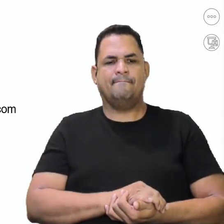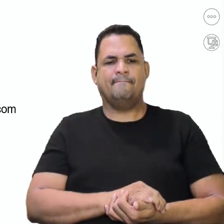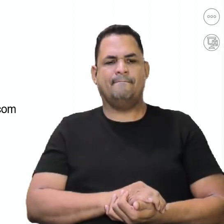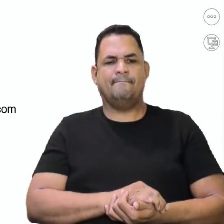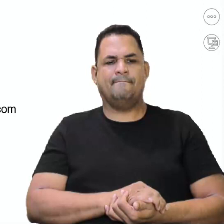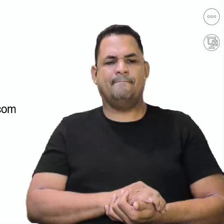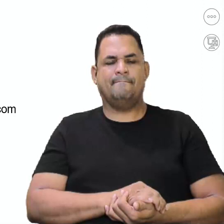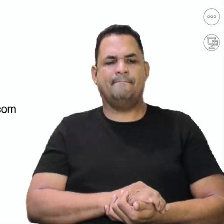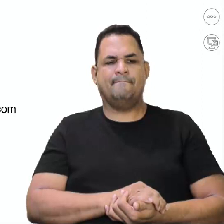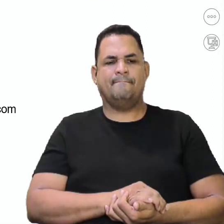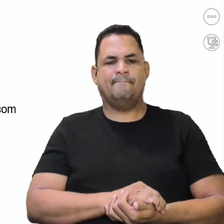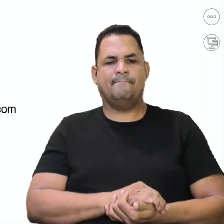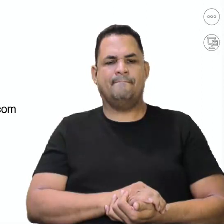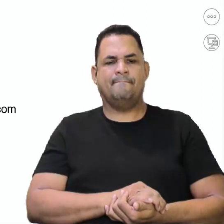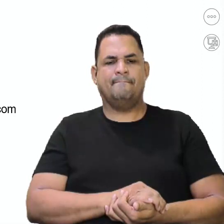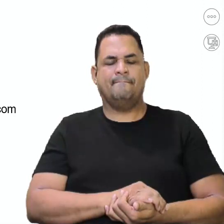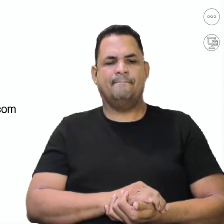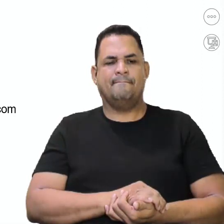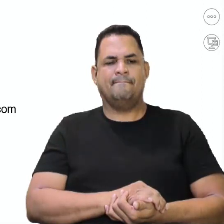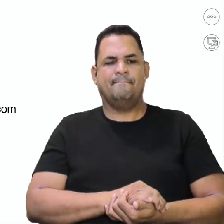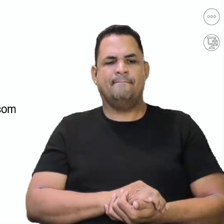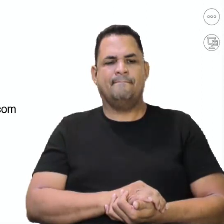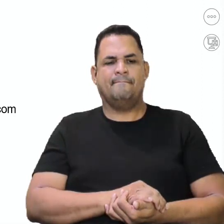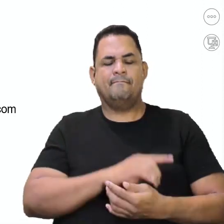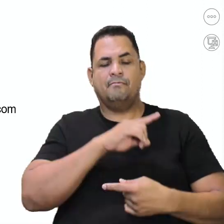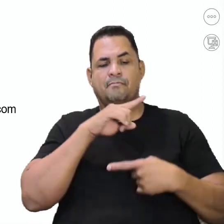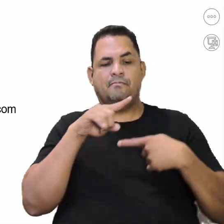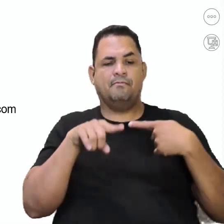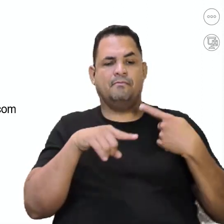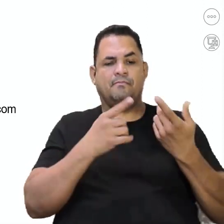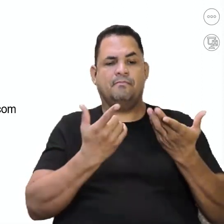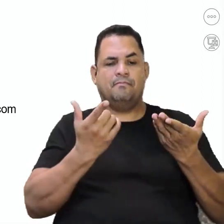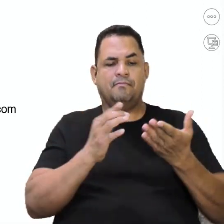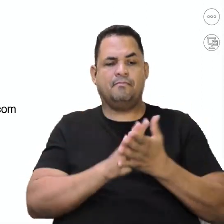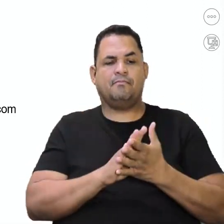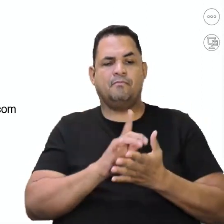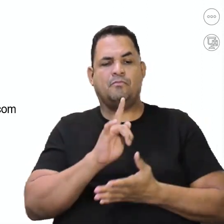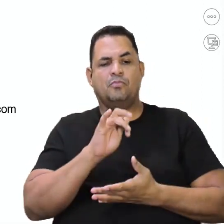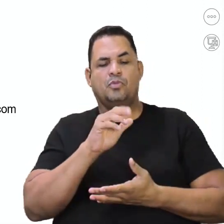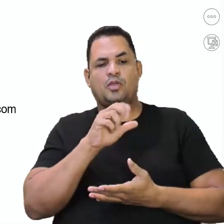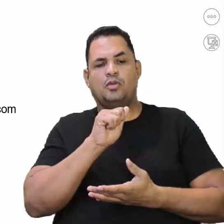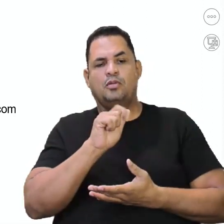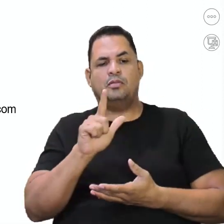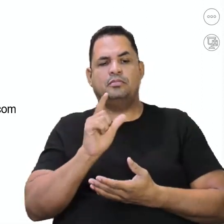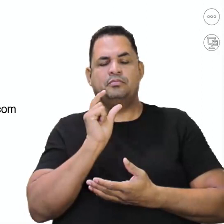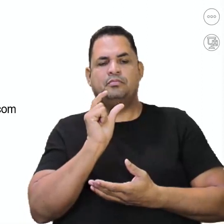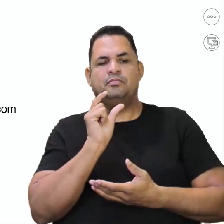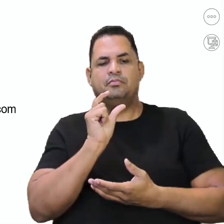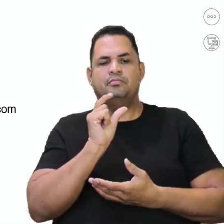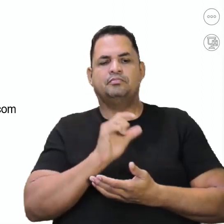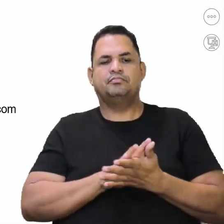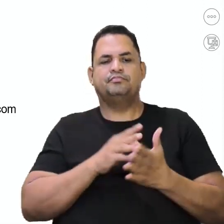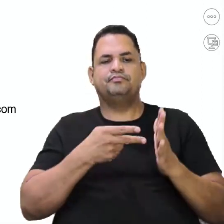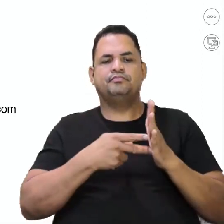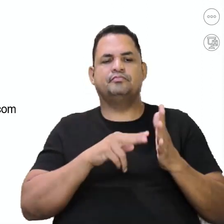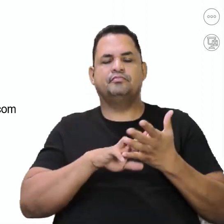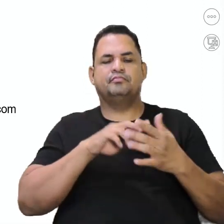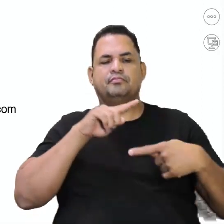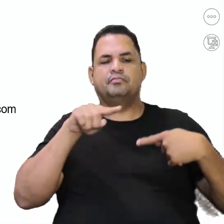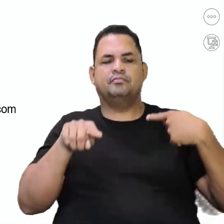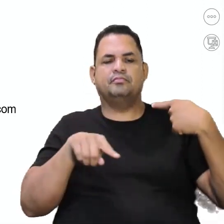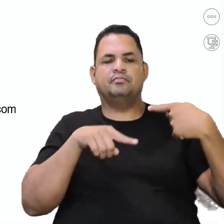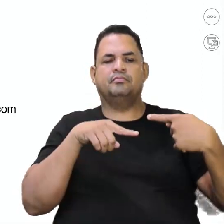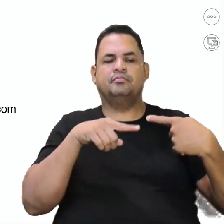muito xixi, né, nessas duas palavras. Então, o objetivo aqui, the goal, o objetivo, essa palavra também significa